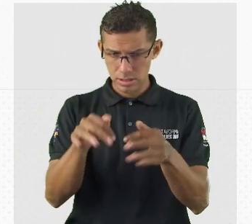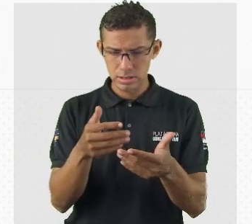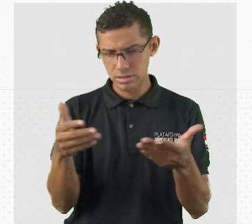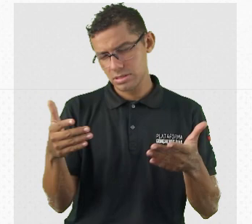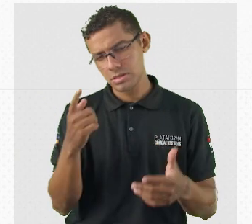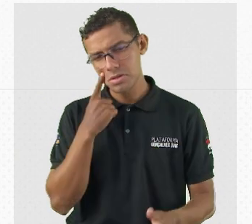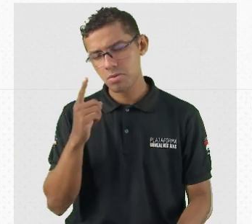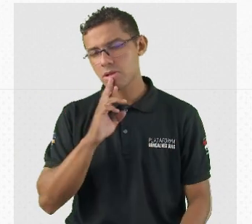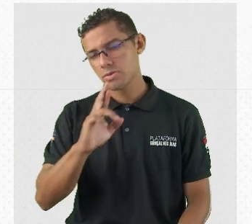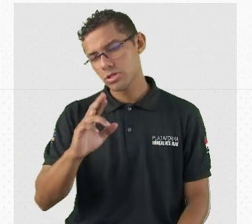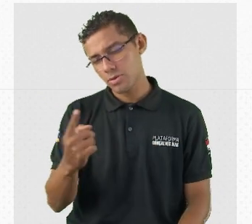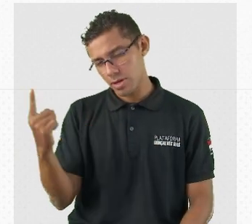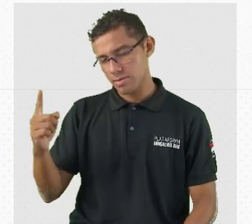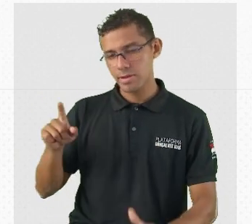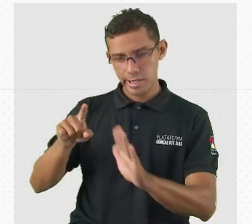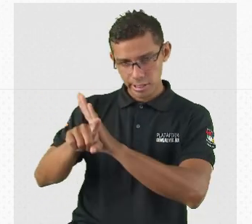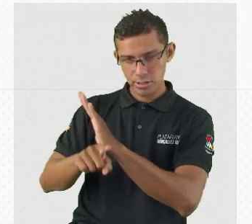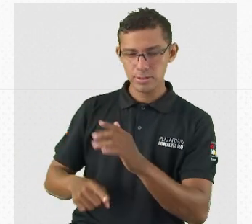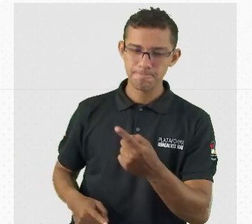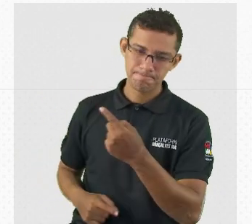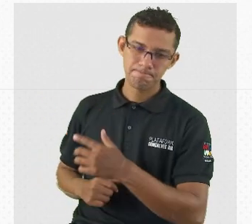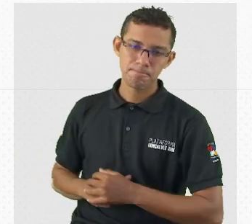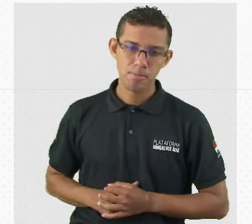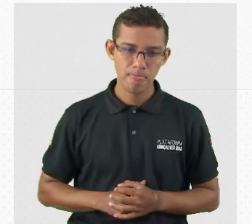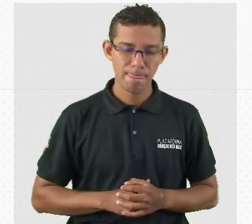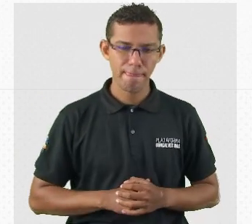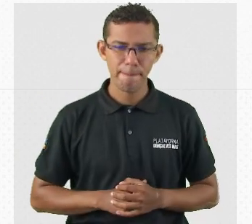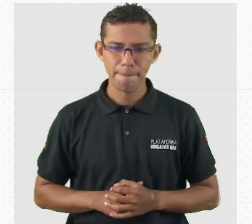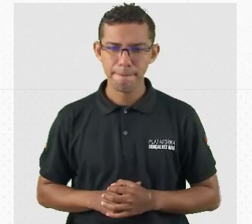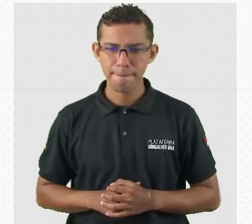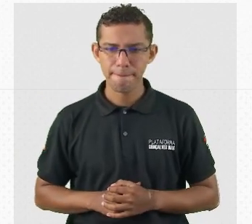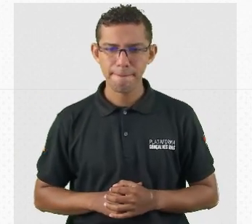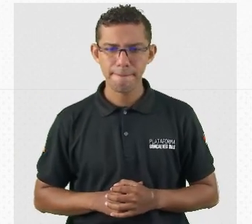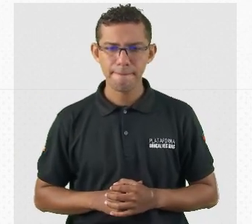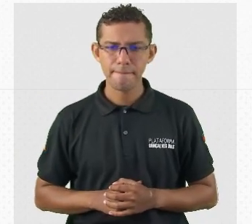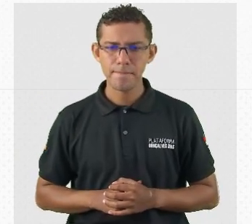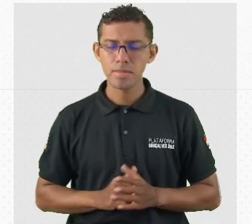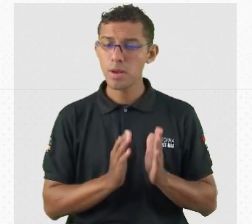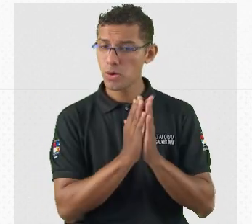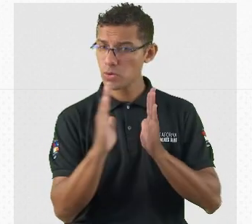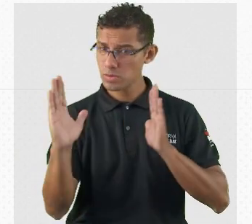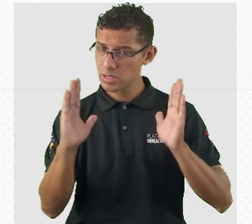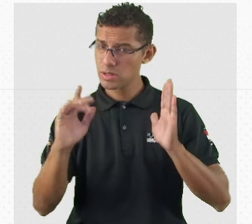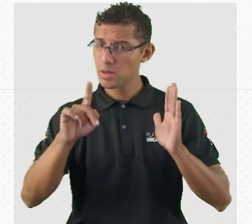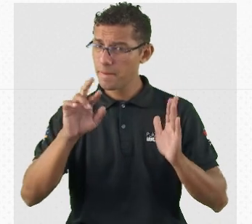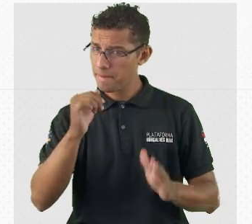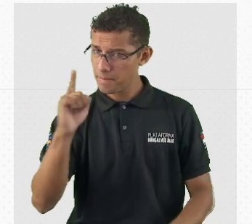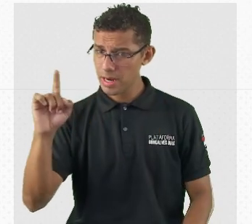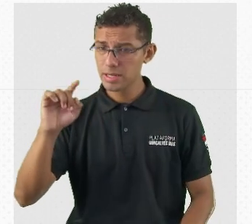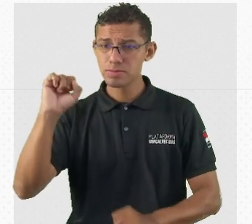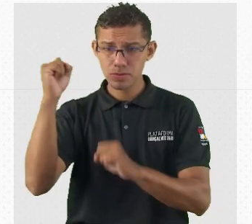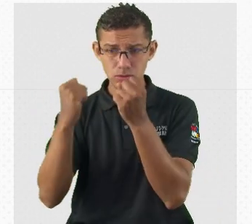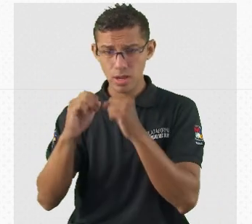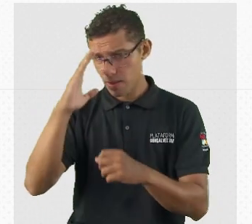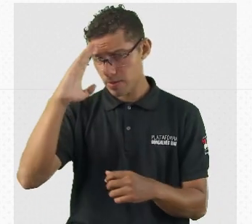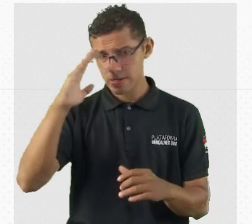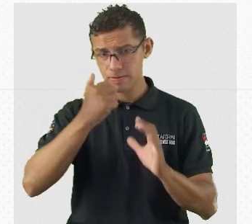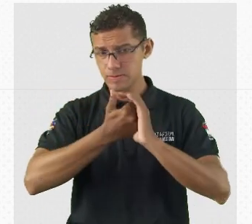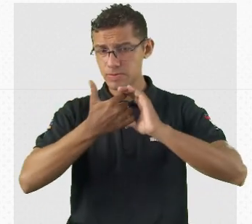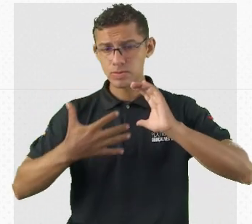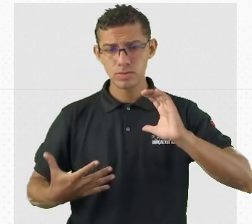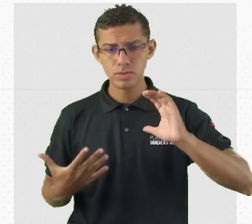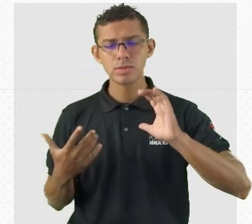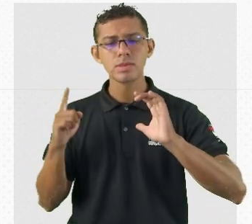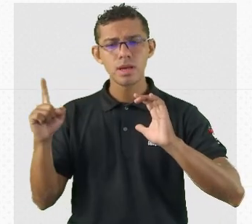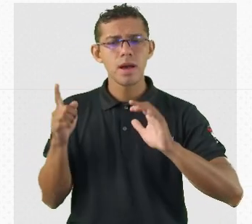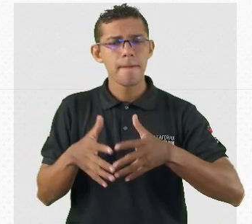ouro, vamos responder uma questãozinha? Vamos lá? Primeira questão é o seguinte, ó, no período pré-industrial, qual era a principal característica da produção? Era a